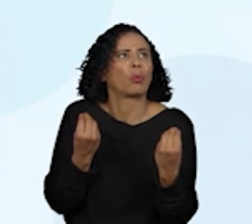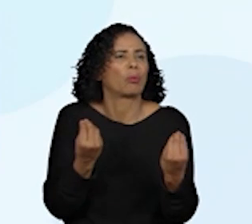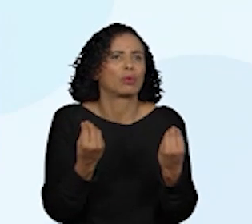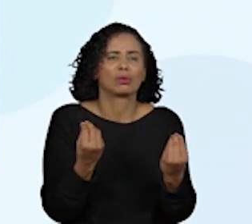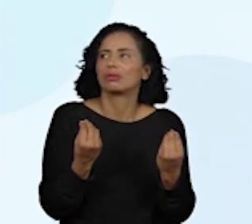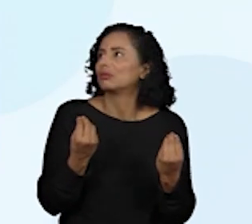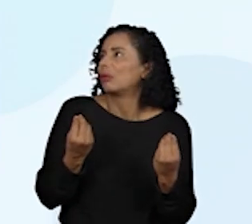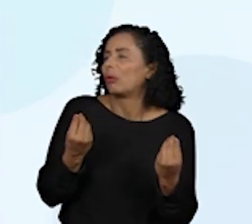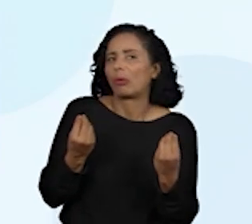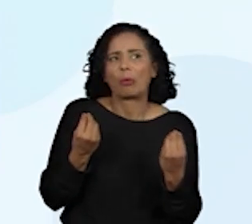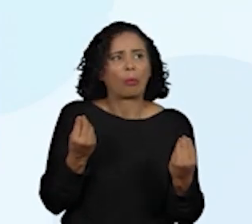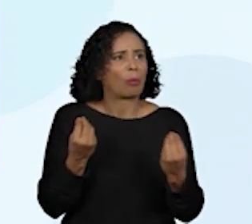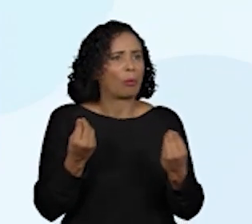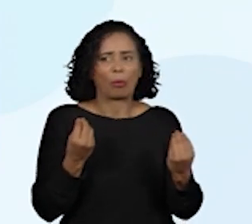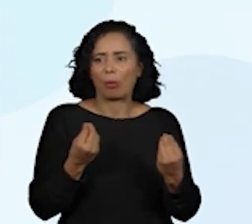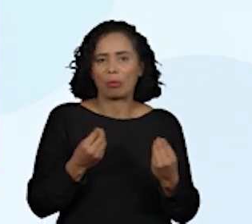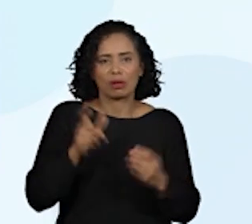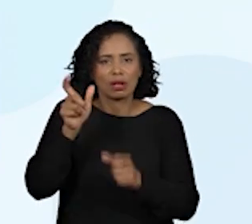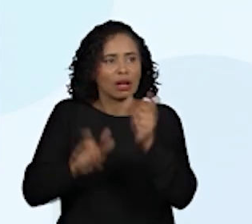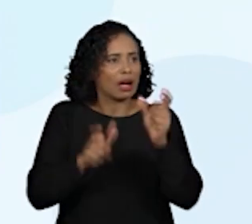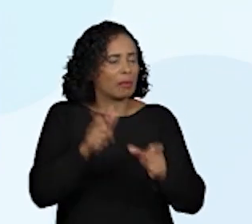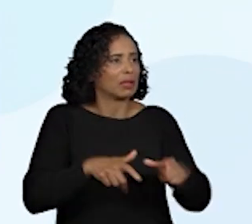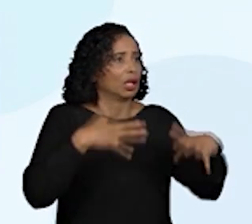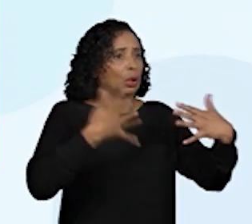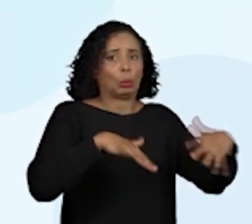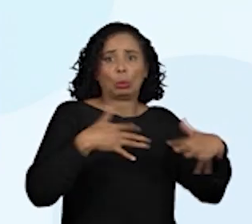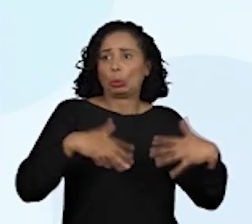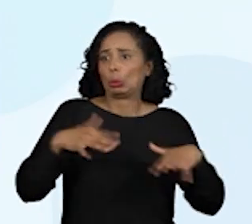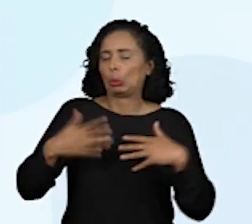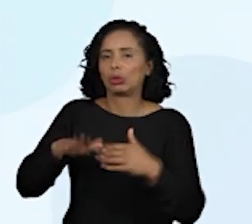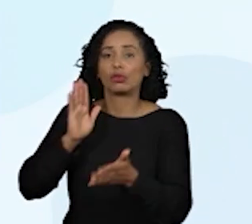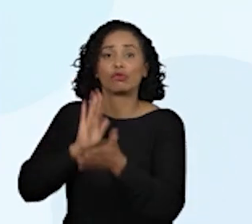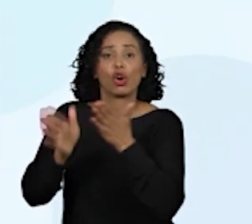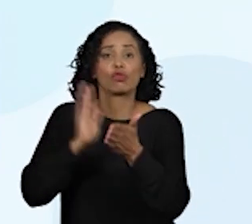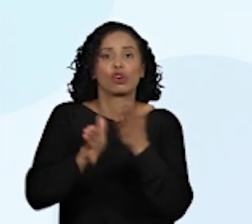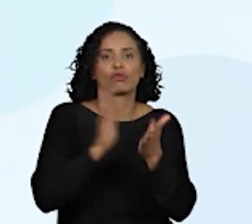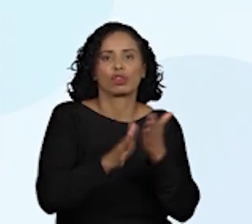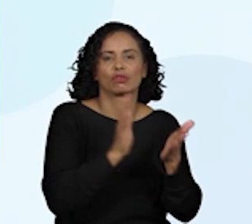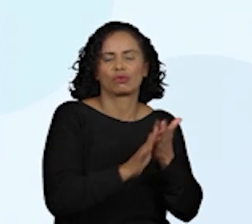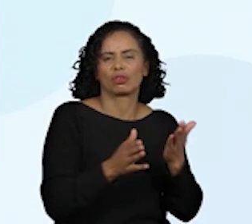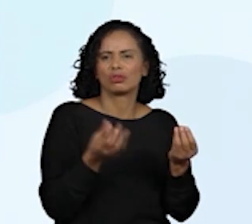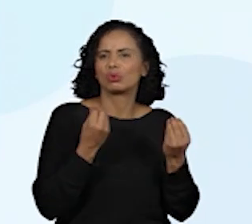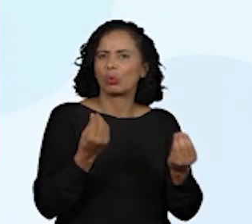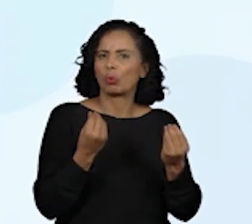As pessoas assustadas, o zoológico que meu amigo cuidava com tanto carinho.